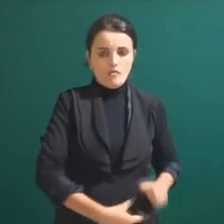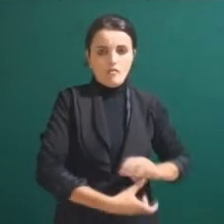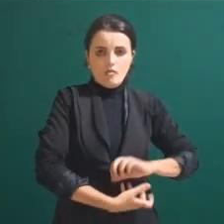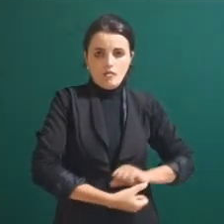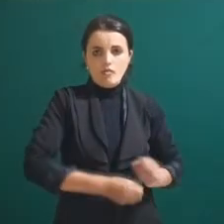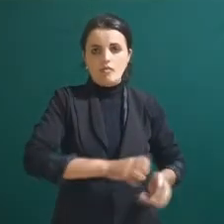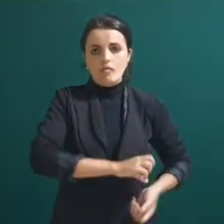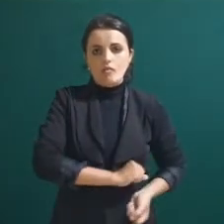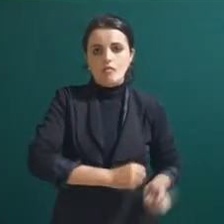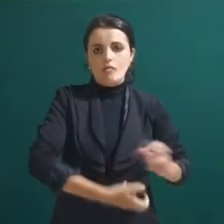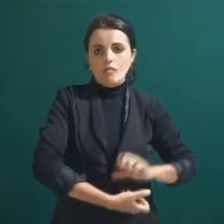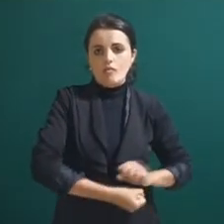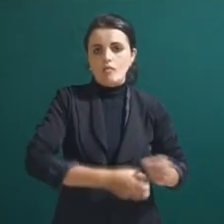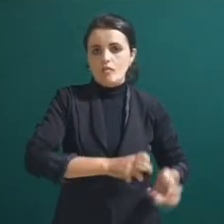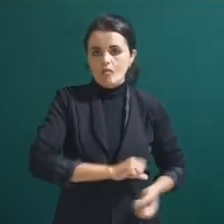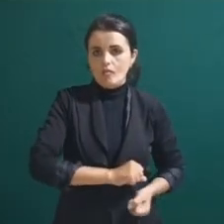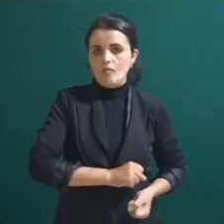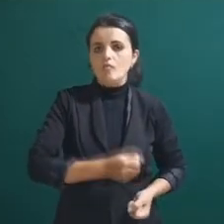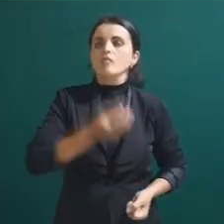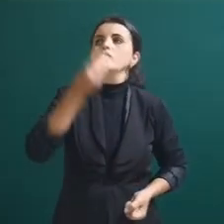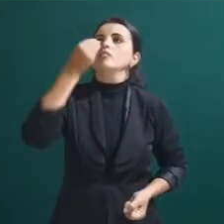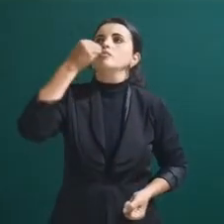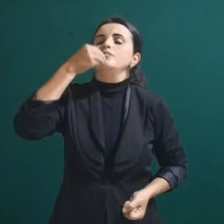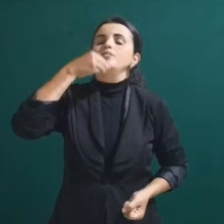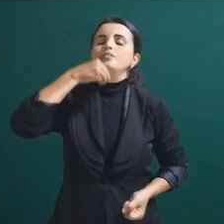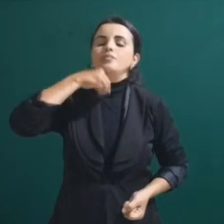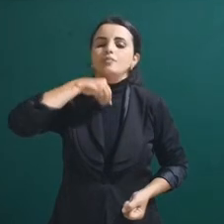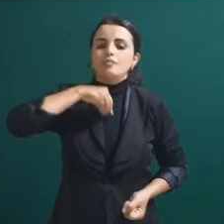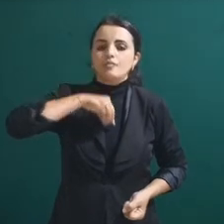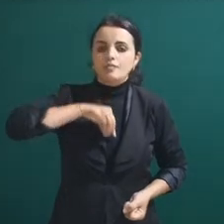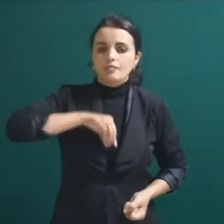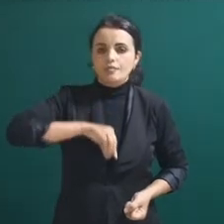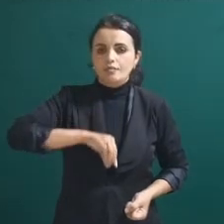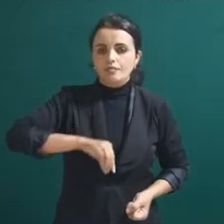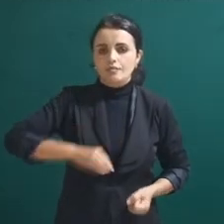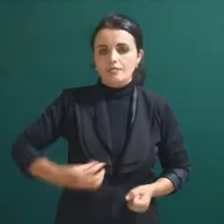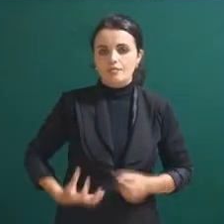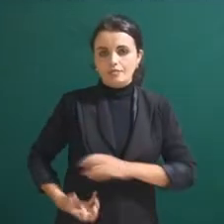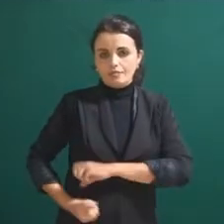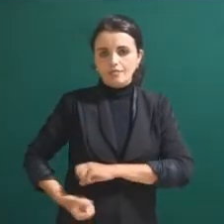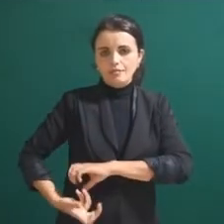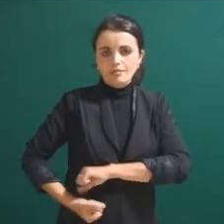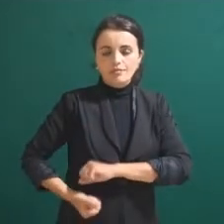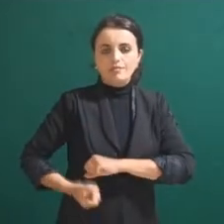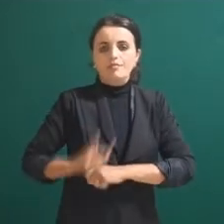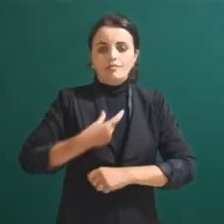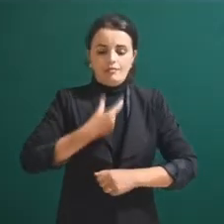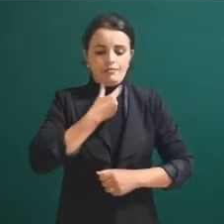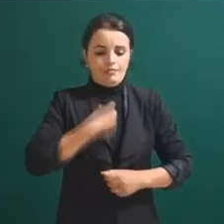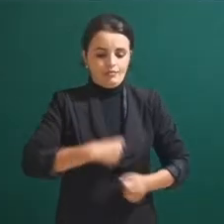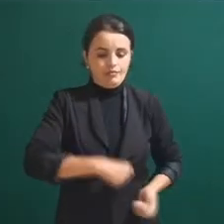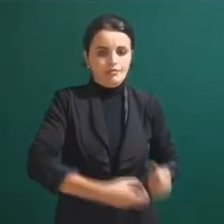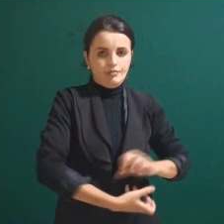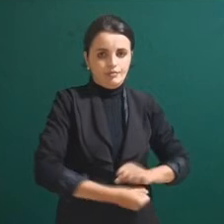movimento no qual o alimento, o bolo alimentar, ele vai passando desde o início do nosso duodeno até o final